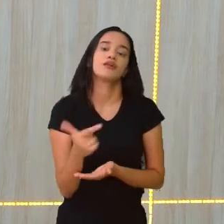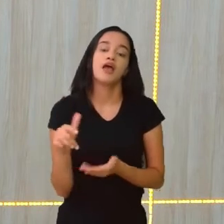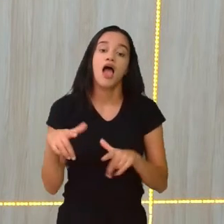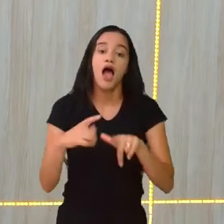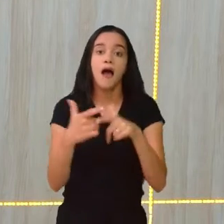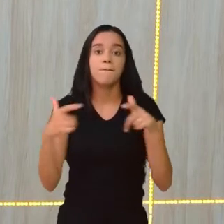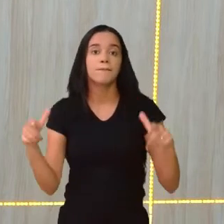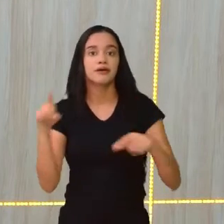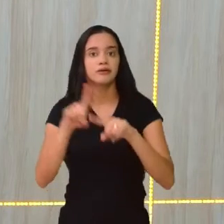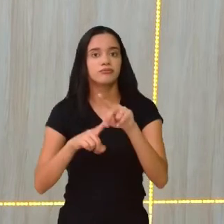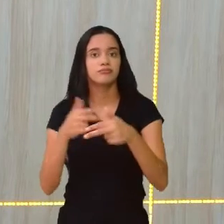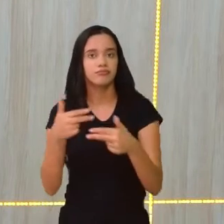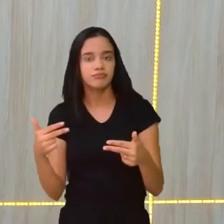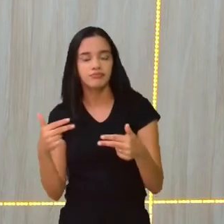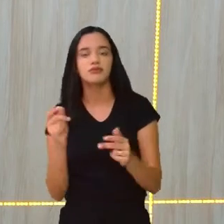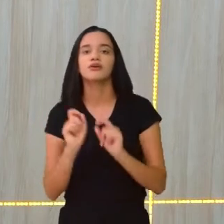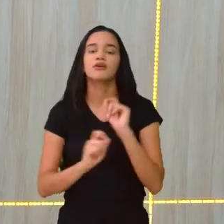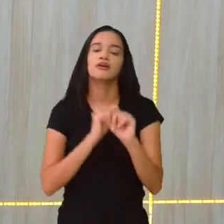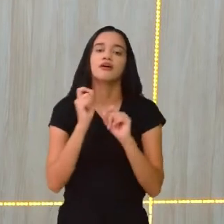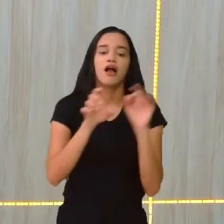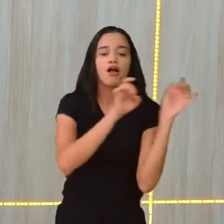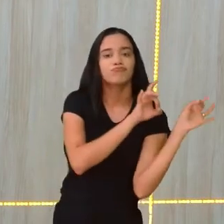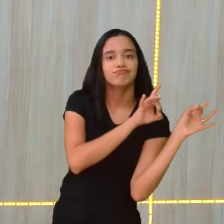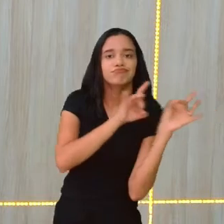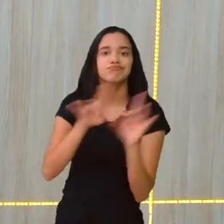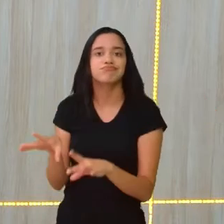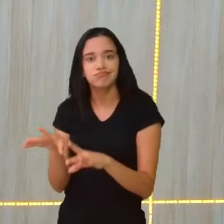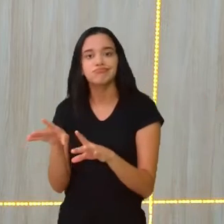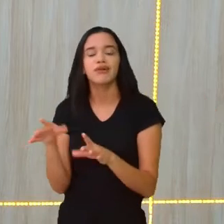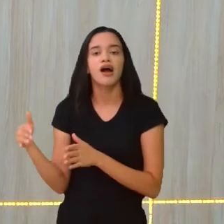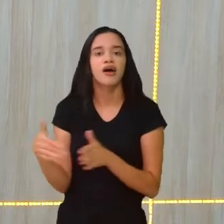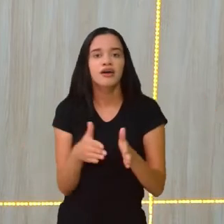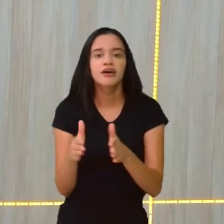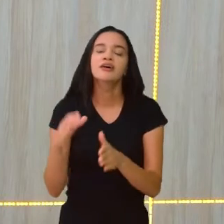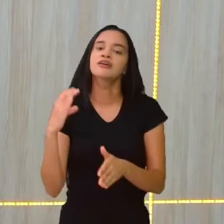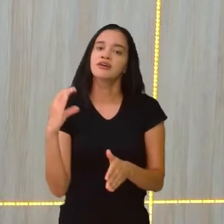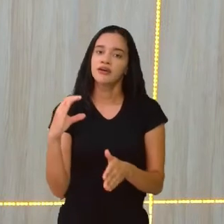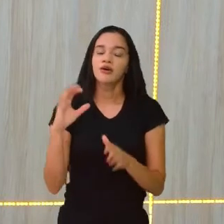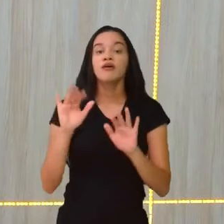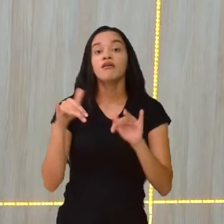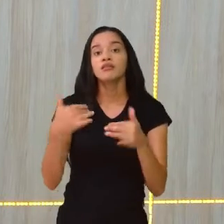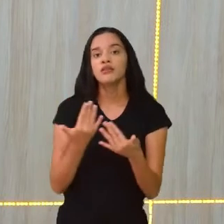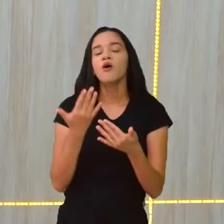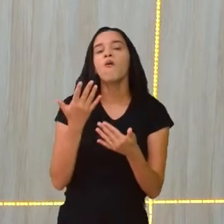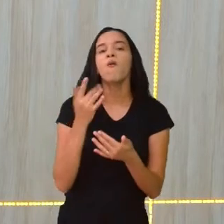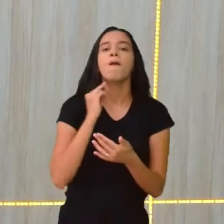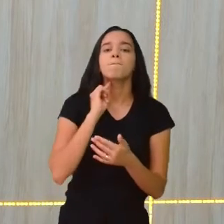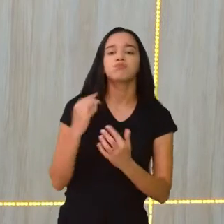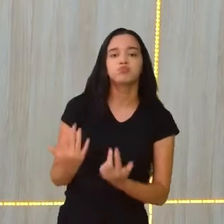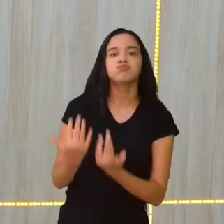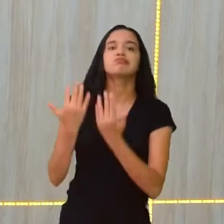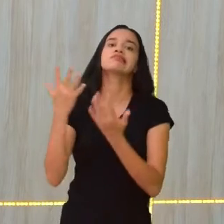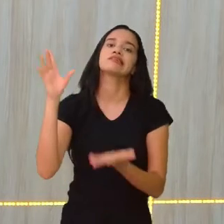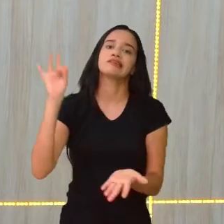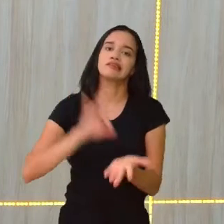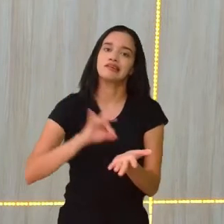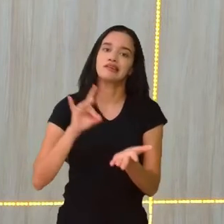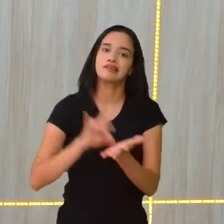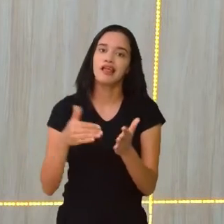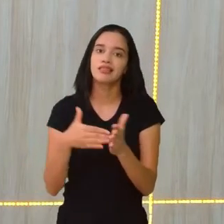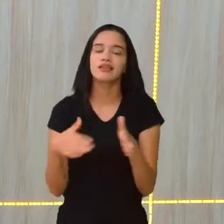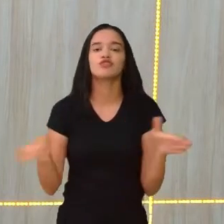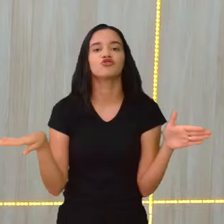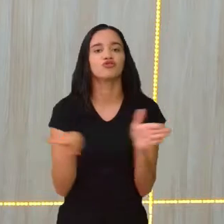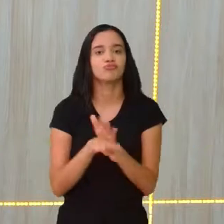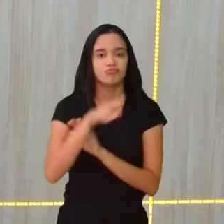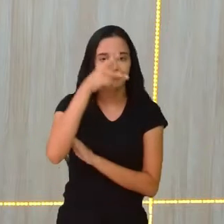dos dejetos desses municípios são jogados no Rio Capibaribe. Então, essa poluição realmente, até chegar aqui, ele